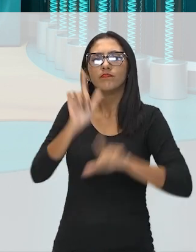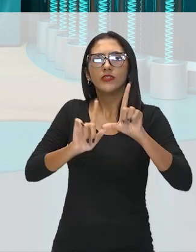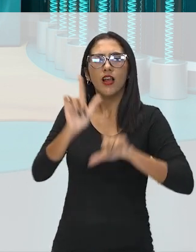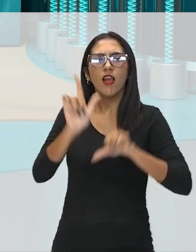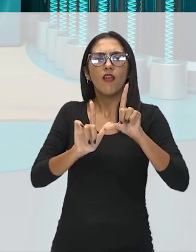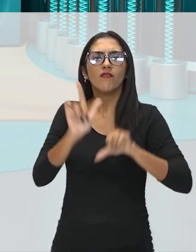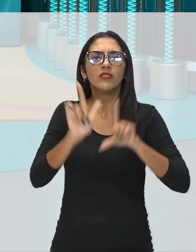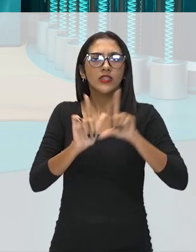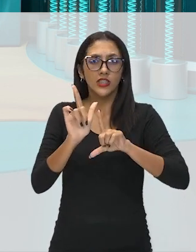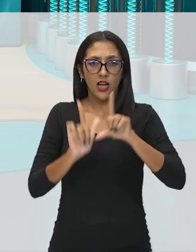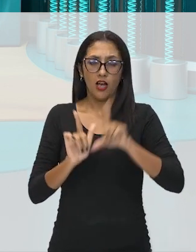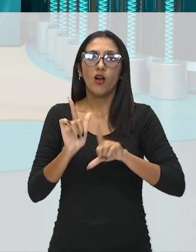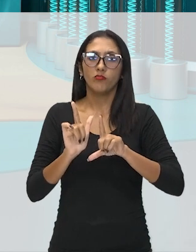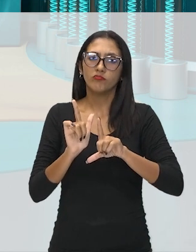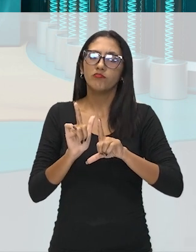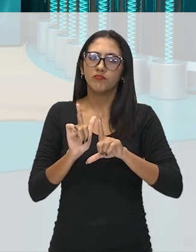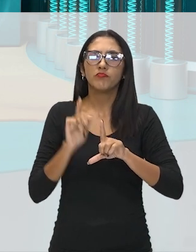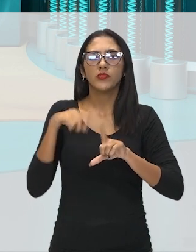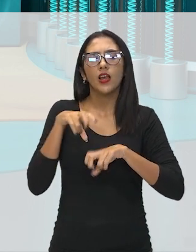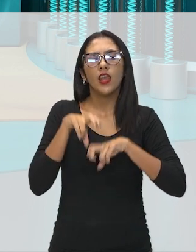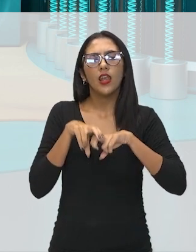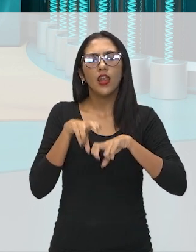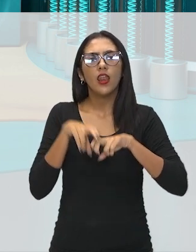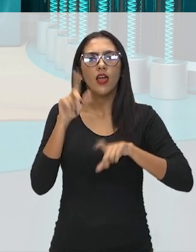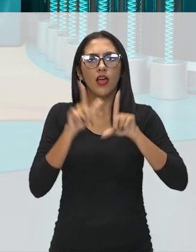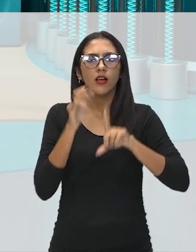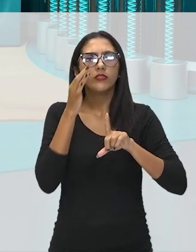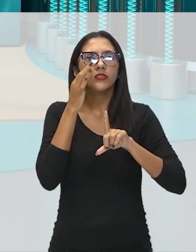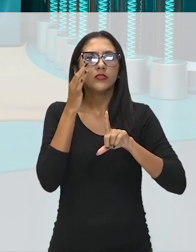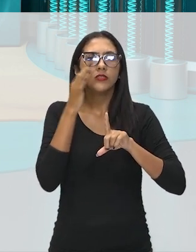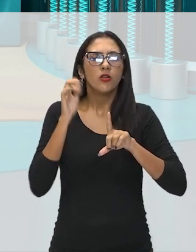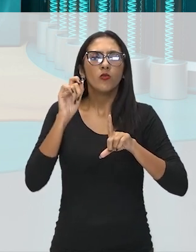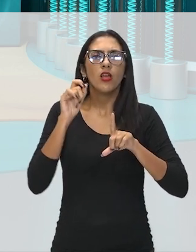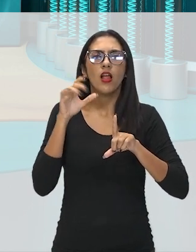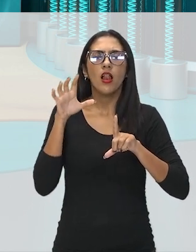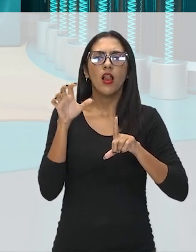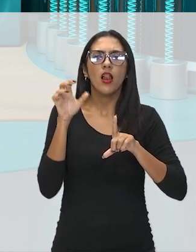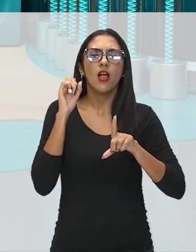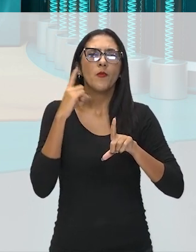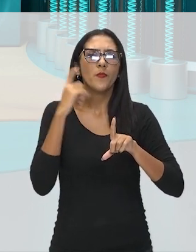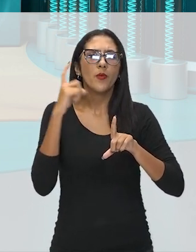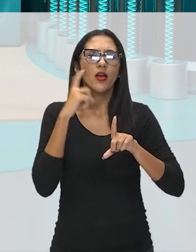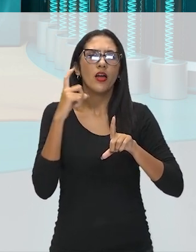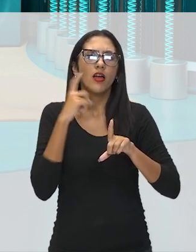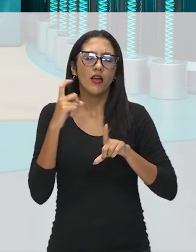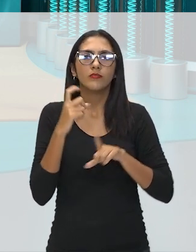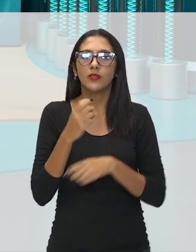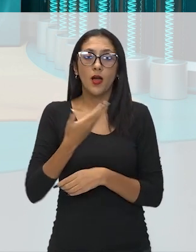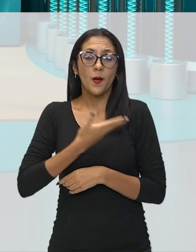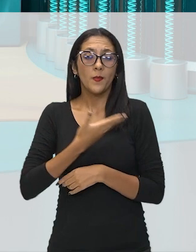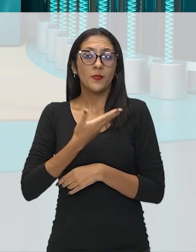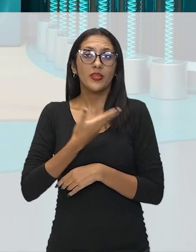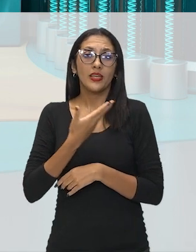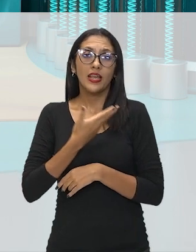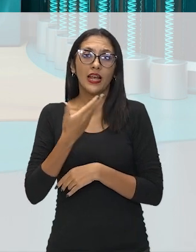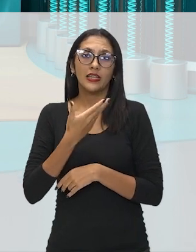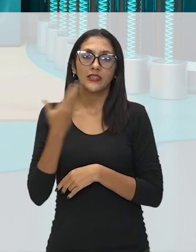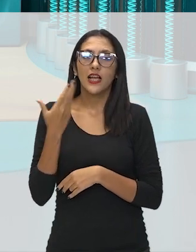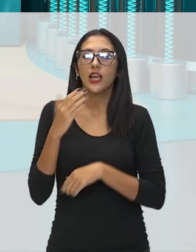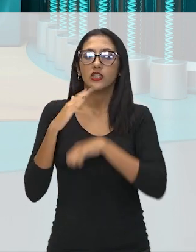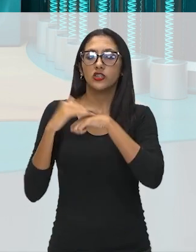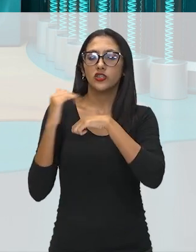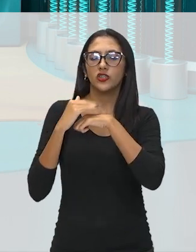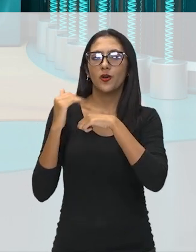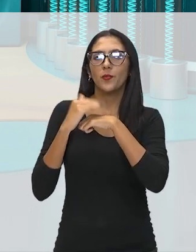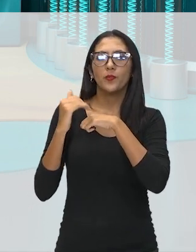a Vitória tocou a campainha, certo? Então a Dani estava assistindo TV quando a Vitória tocou a